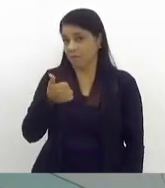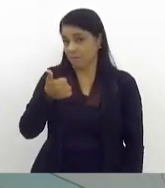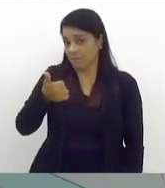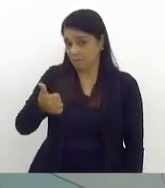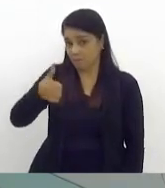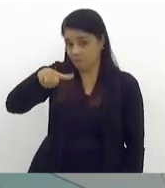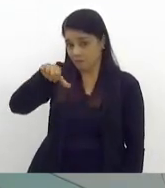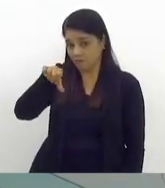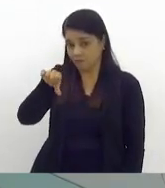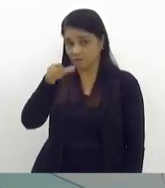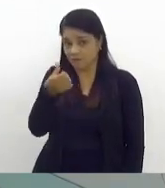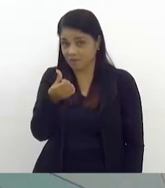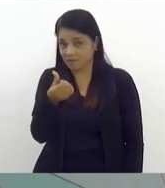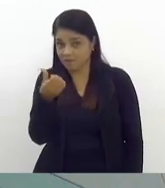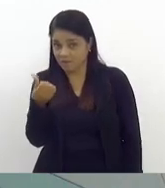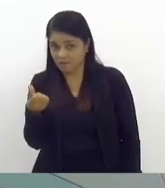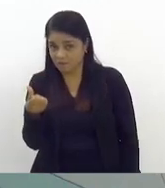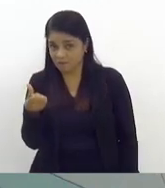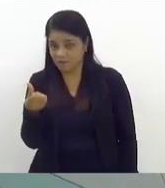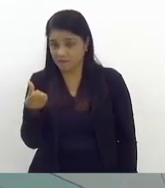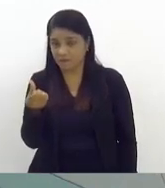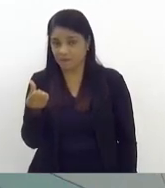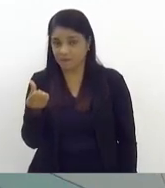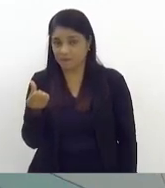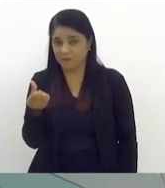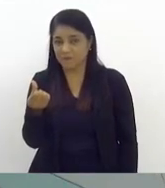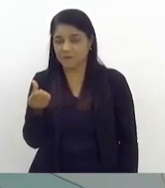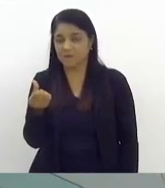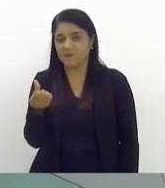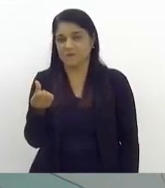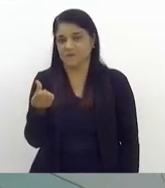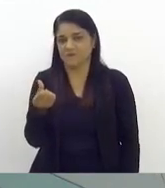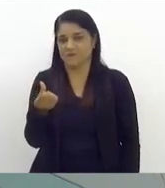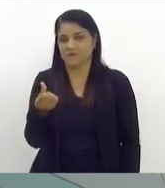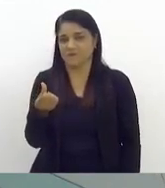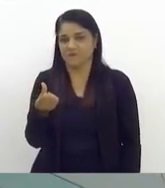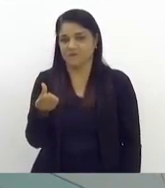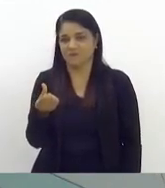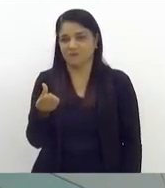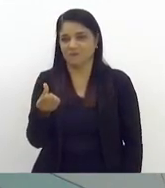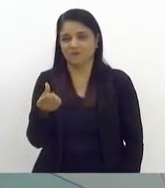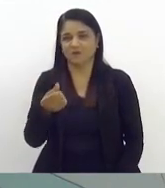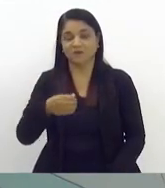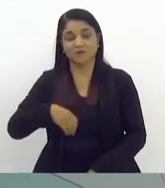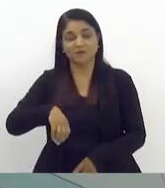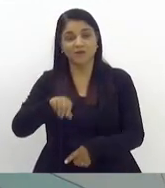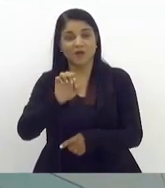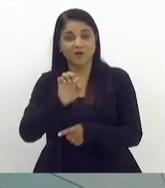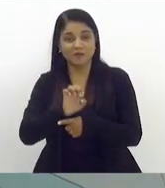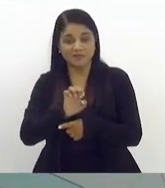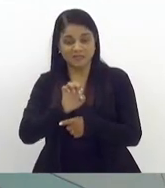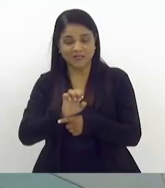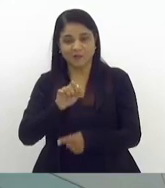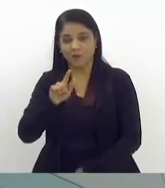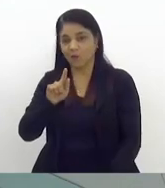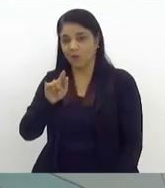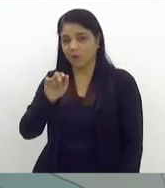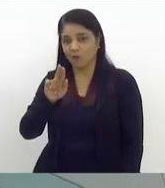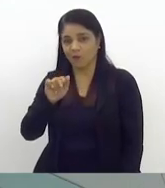1966, né, quando a gente estava ali no estado da Guanabara,